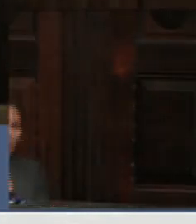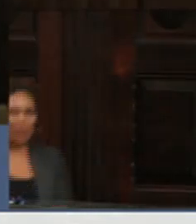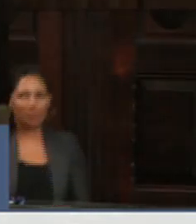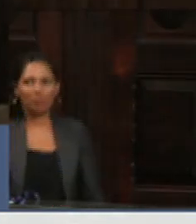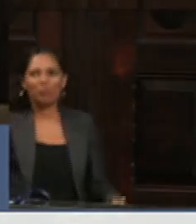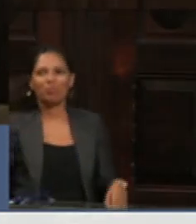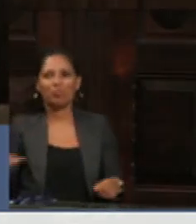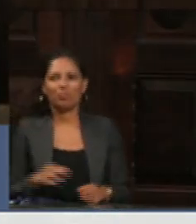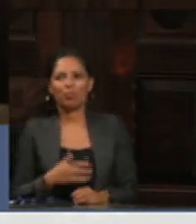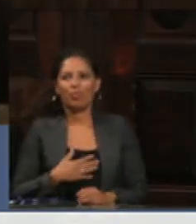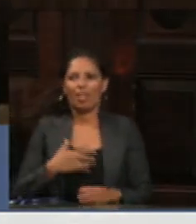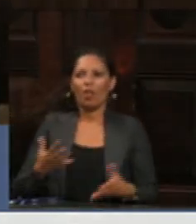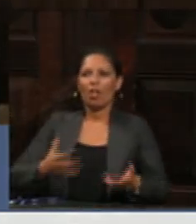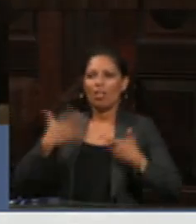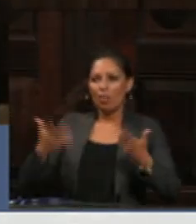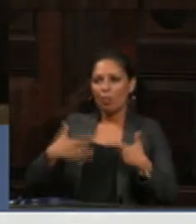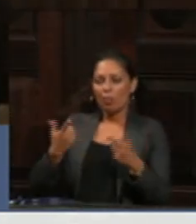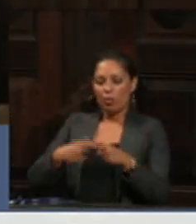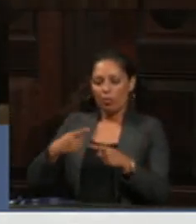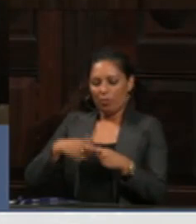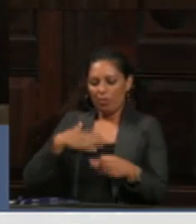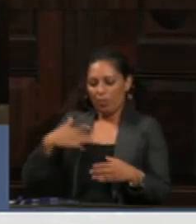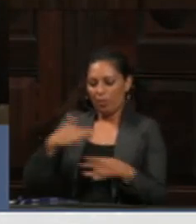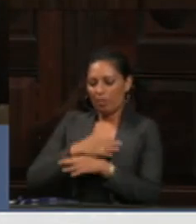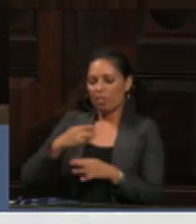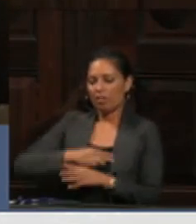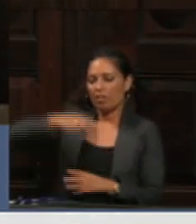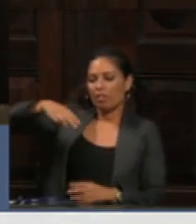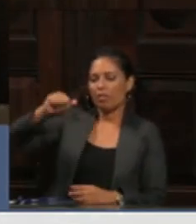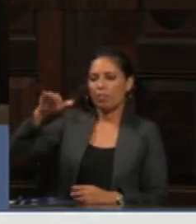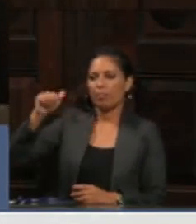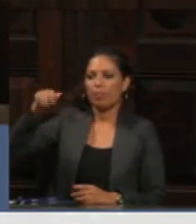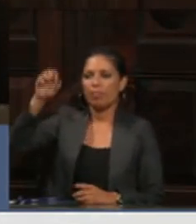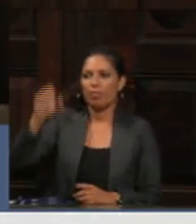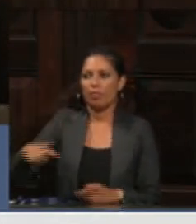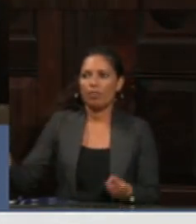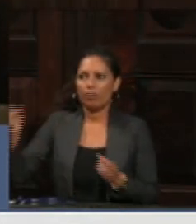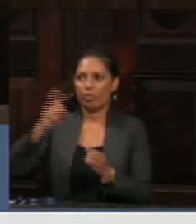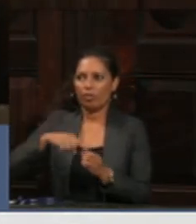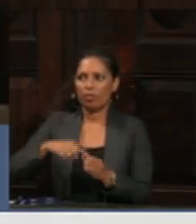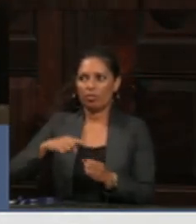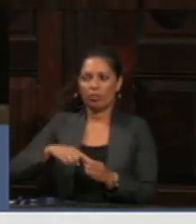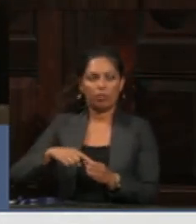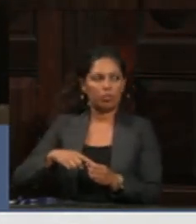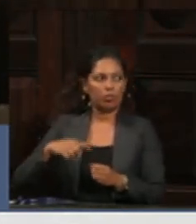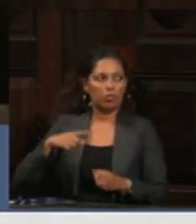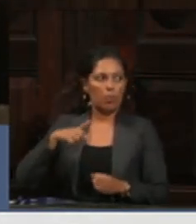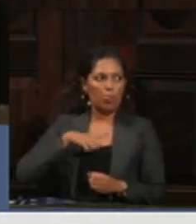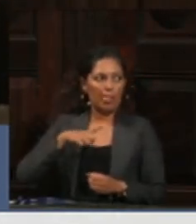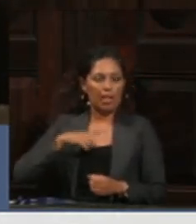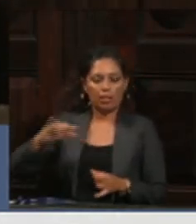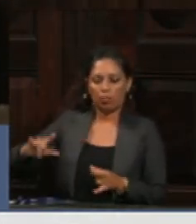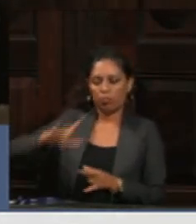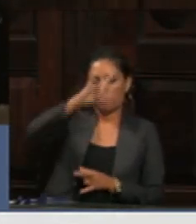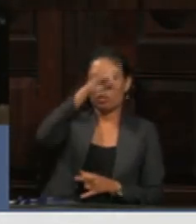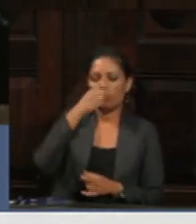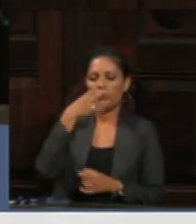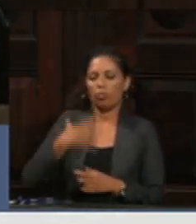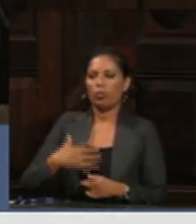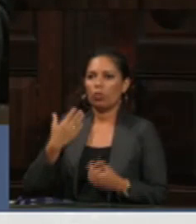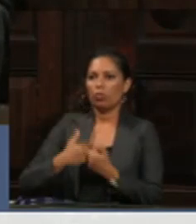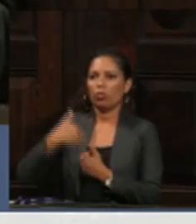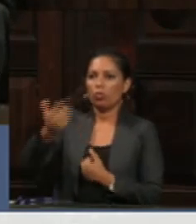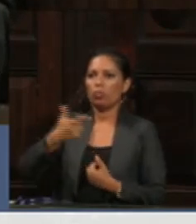ontem. Macaé vai voltar, Macaé terá um terminal do seu aeroporto, foi